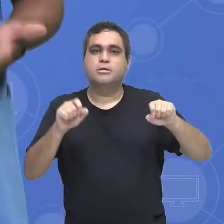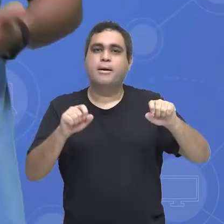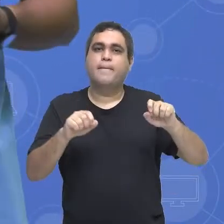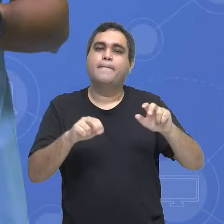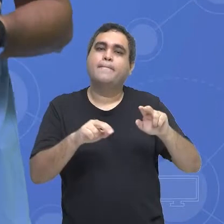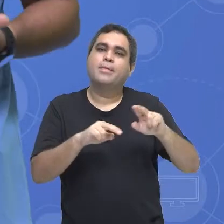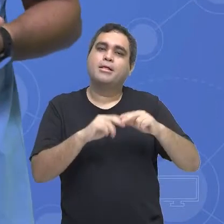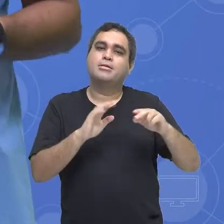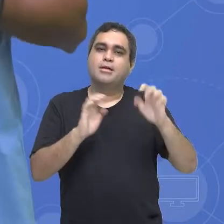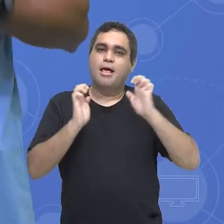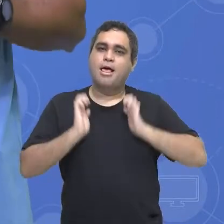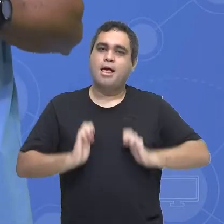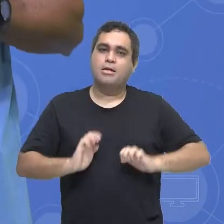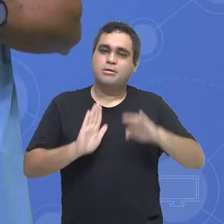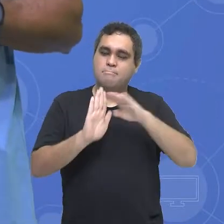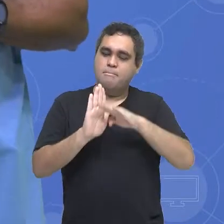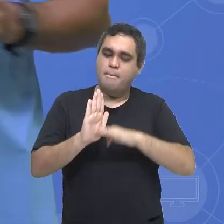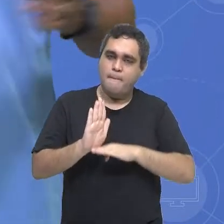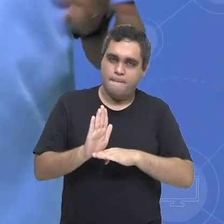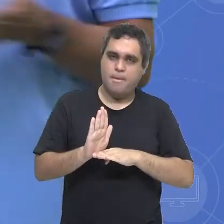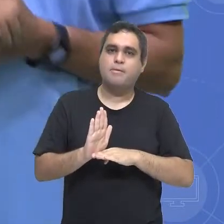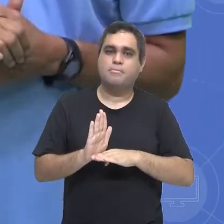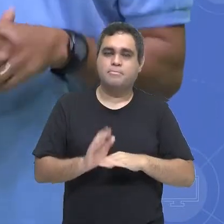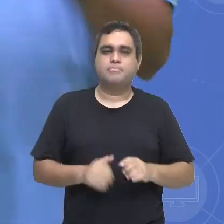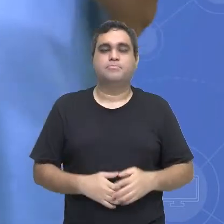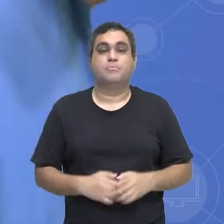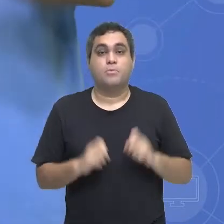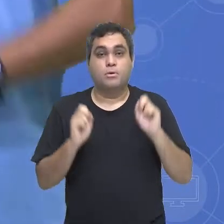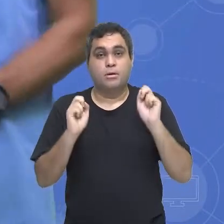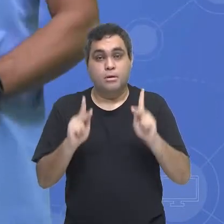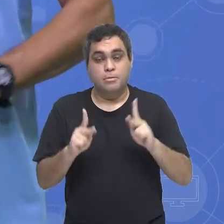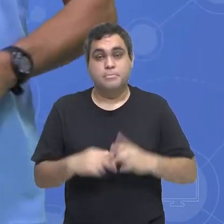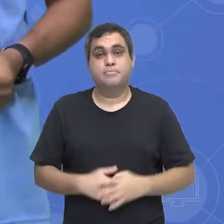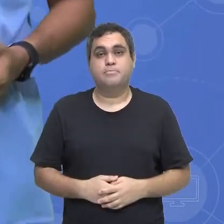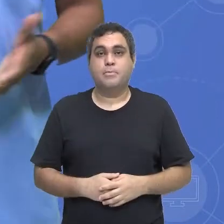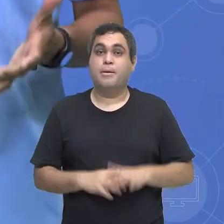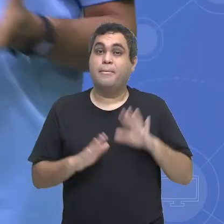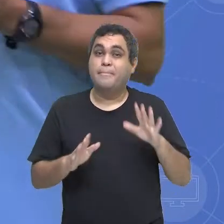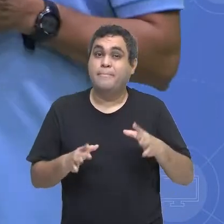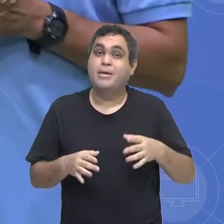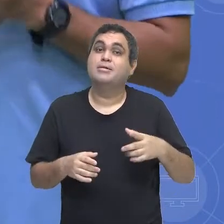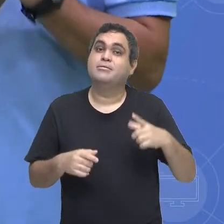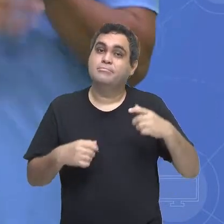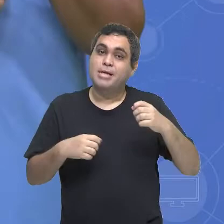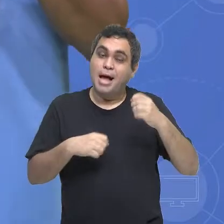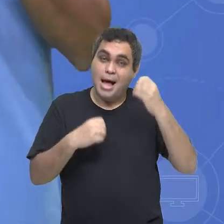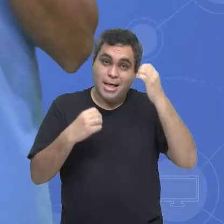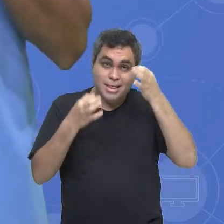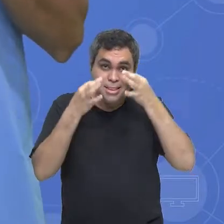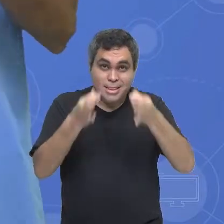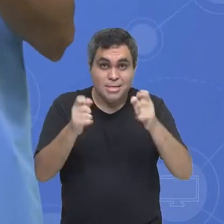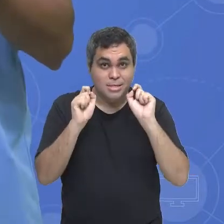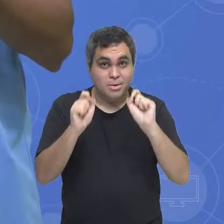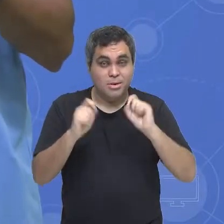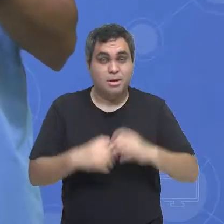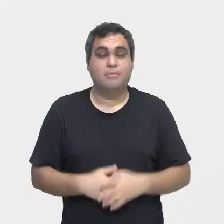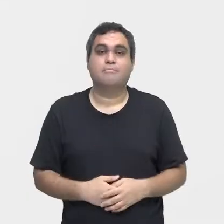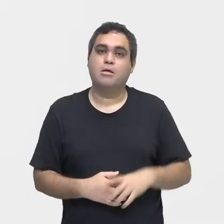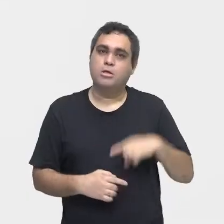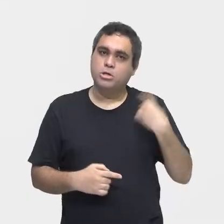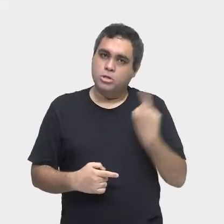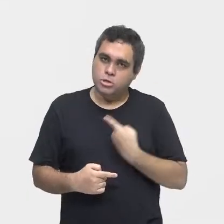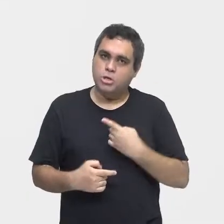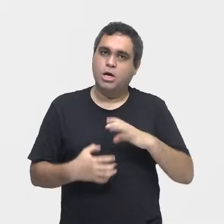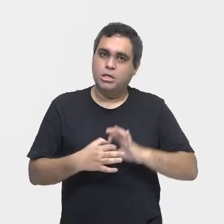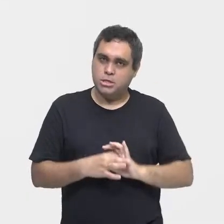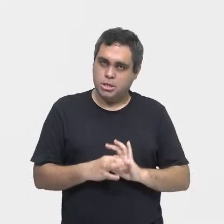nesses princípios éticos. Perfeito? Então, muito bom. Só que tem um detalhe importantíssimo, gente, olha só. Nós somos livres,